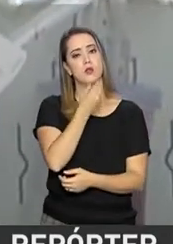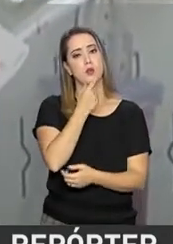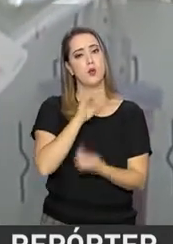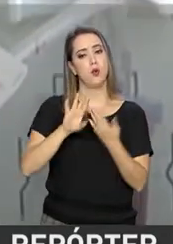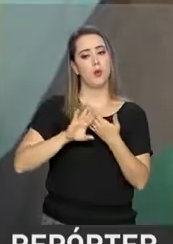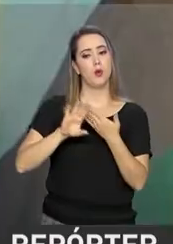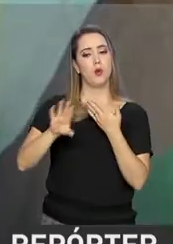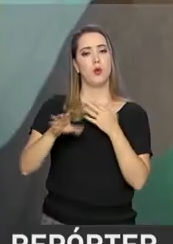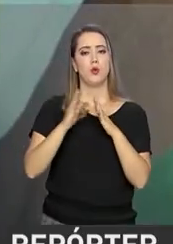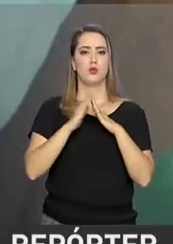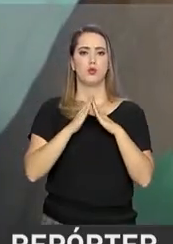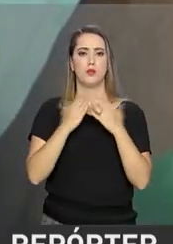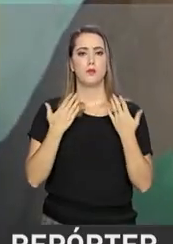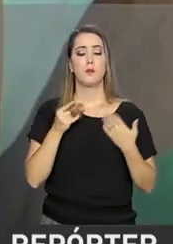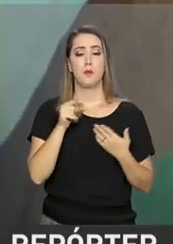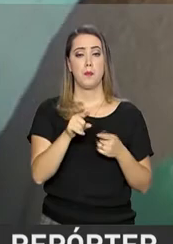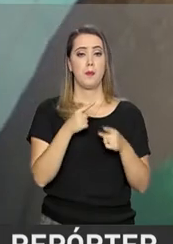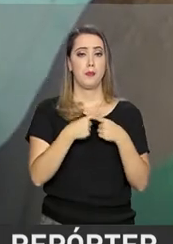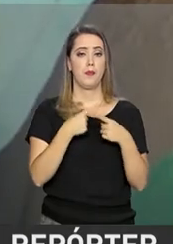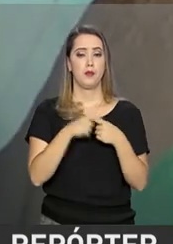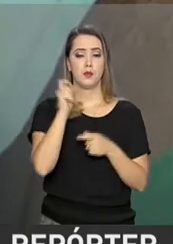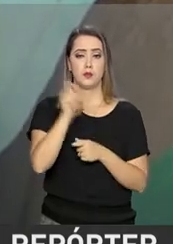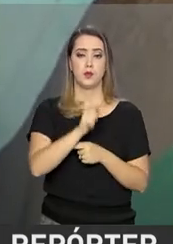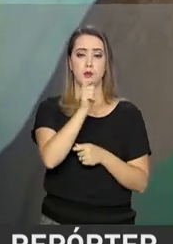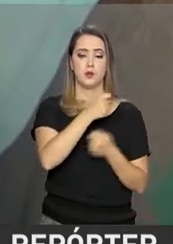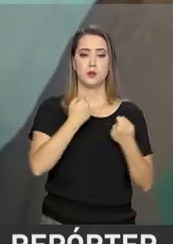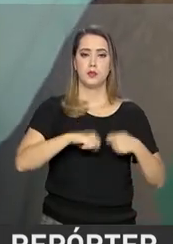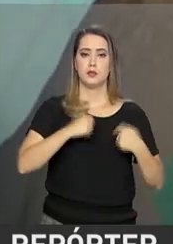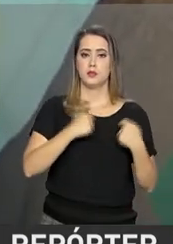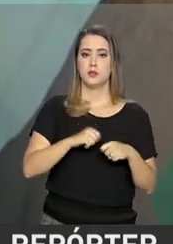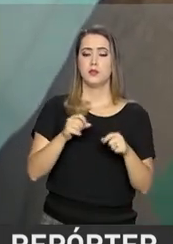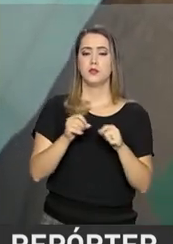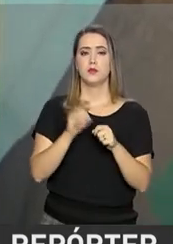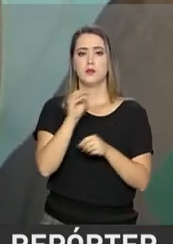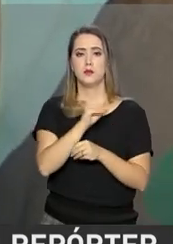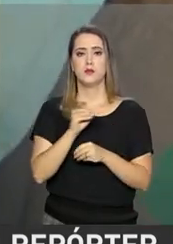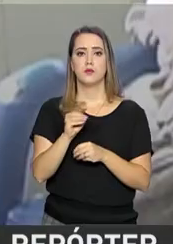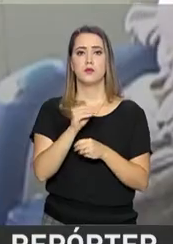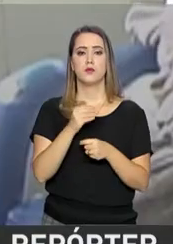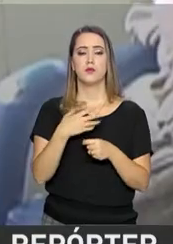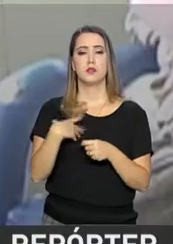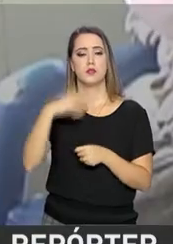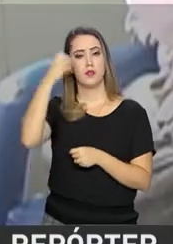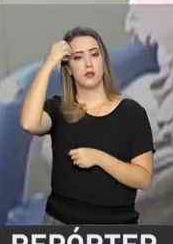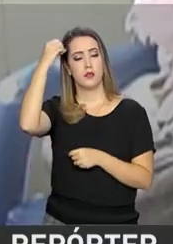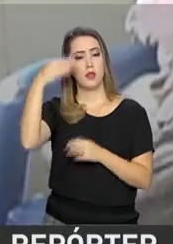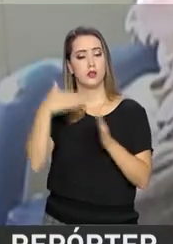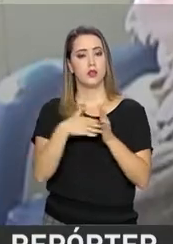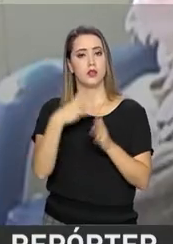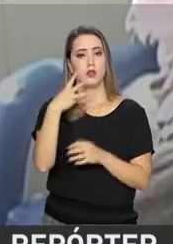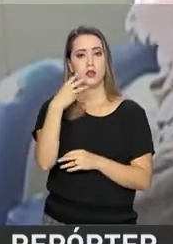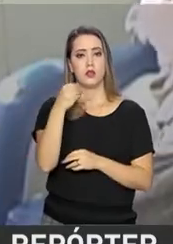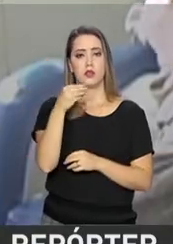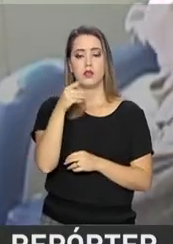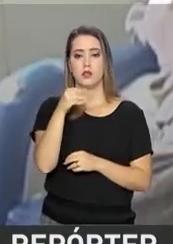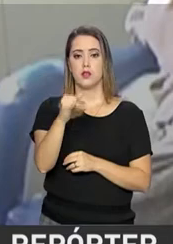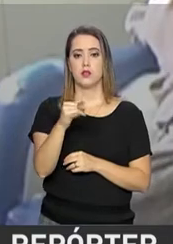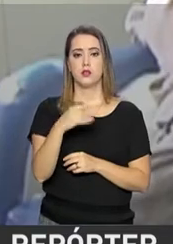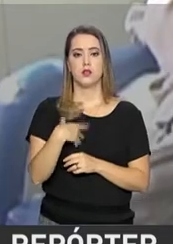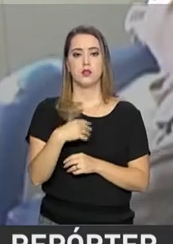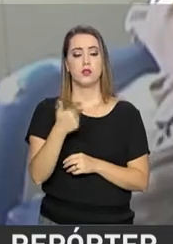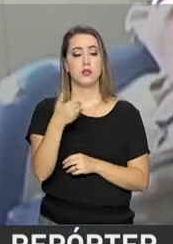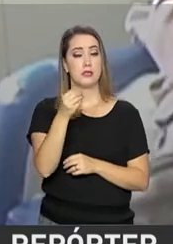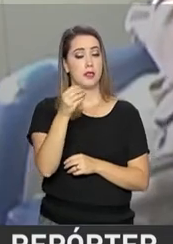cidades de origem a medida para quem precisa realizar o tratamento em trânsito por até 30 dias da cerca de